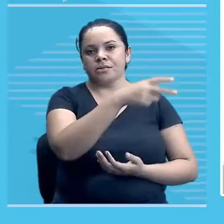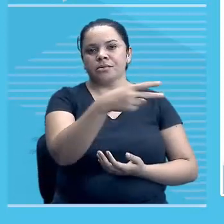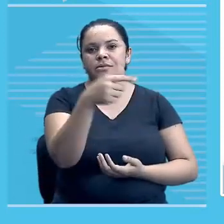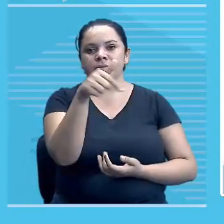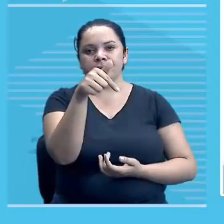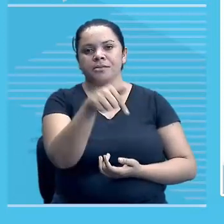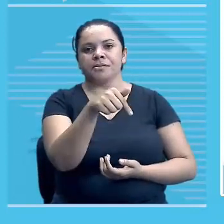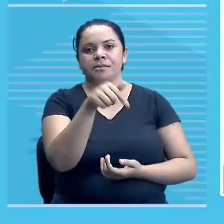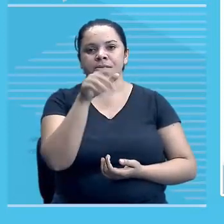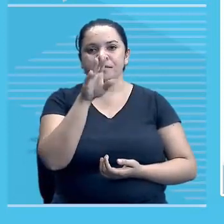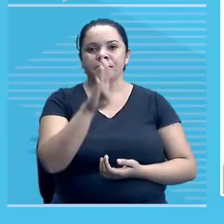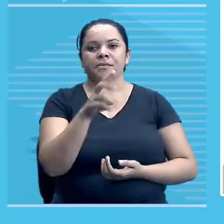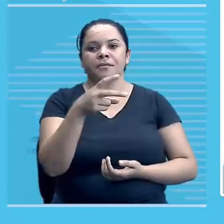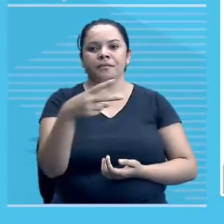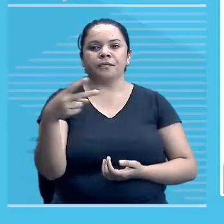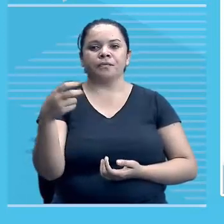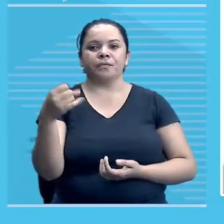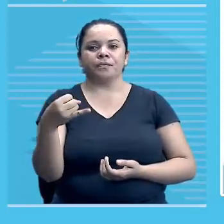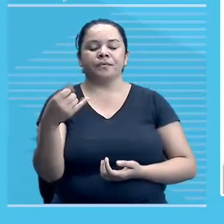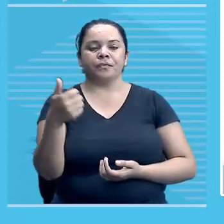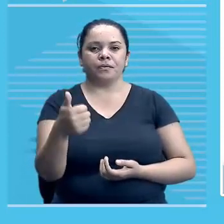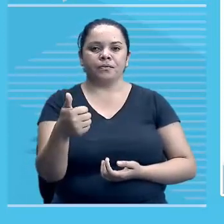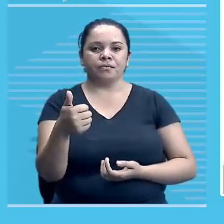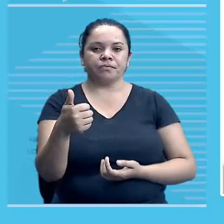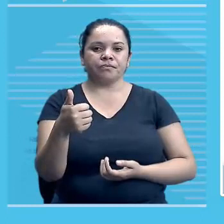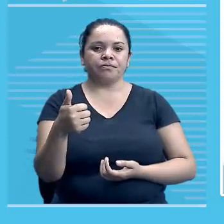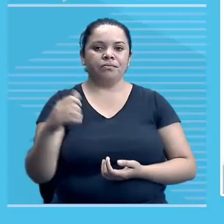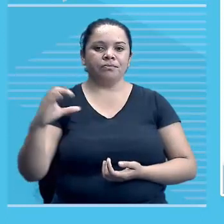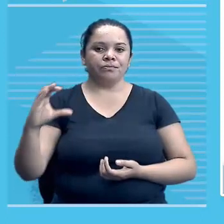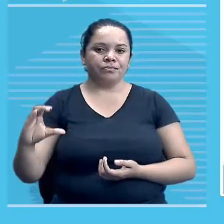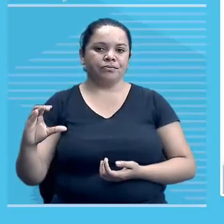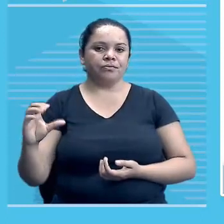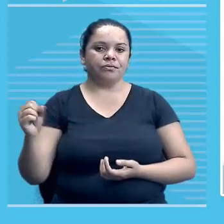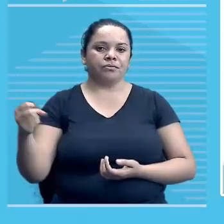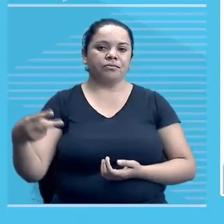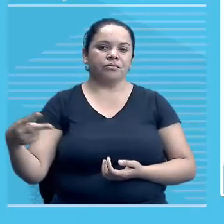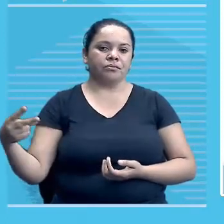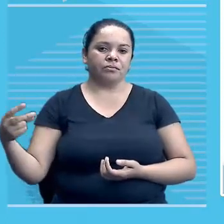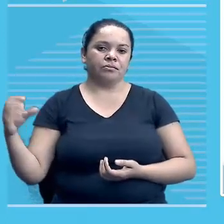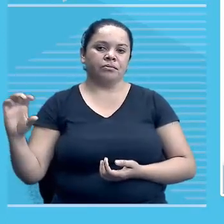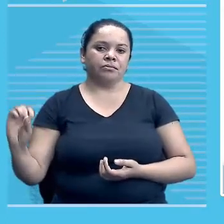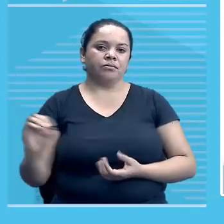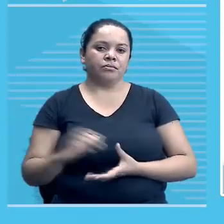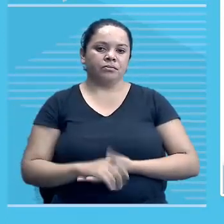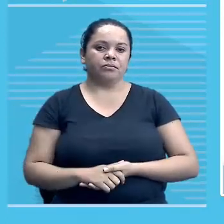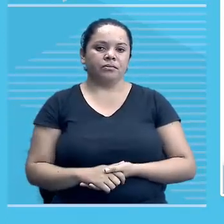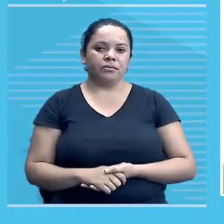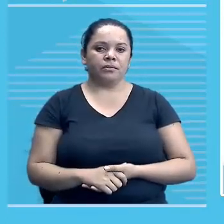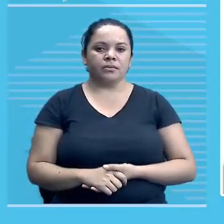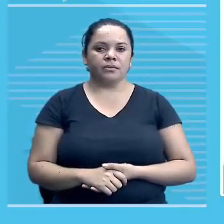o B é igual a menos 1 e o C é igual a zero.